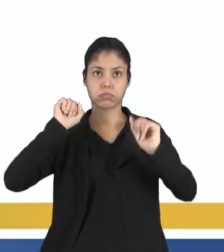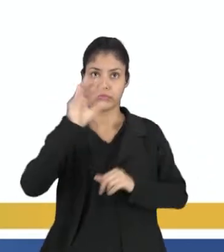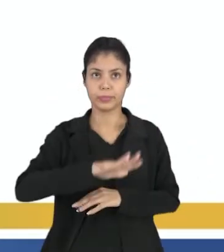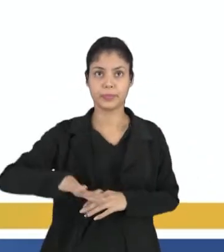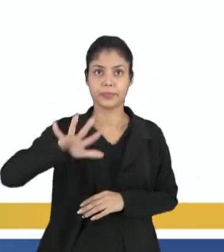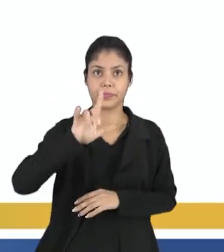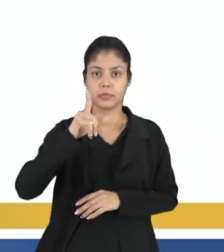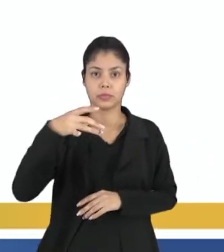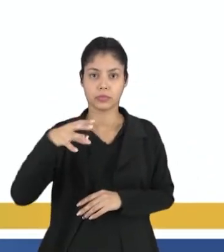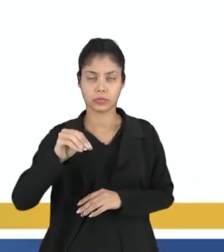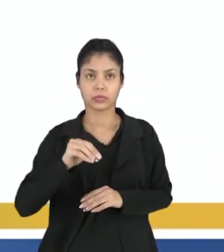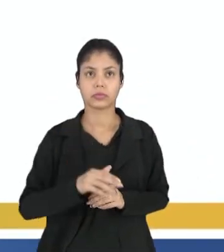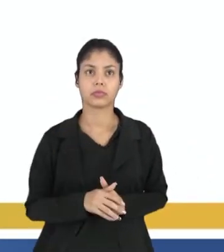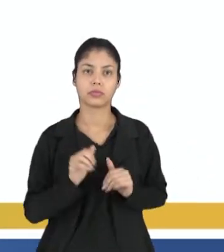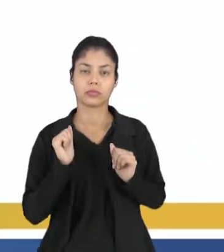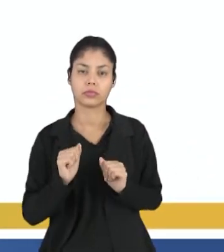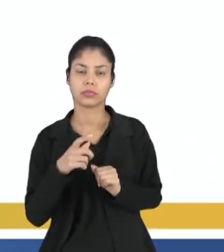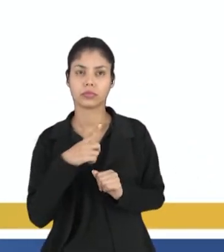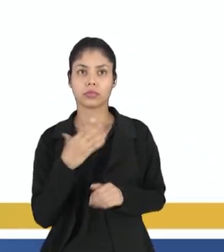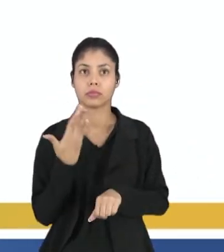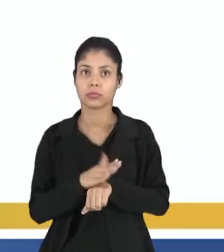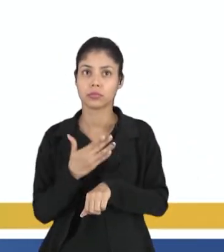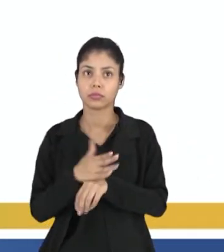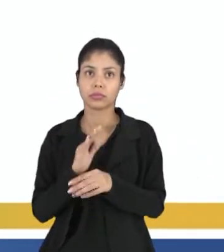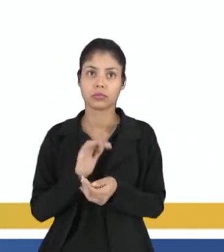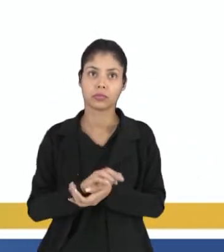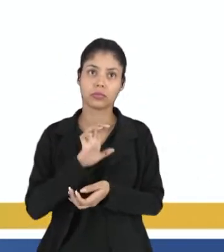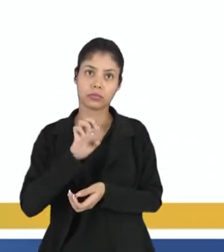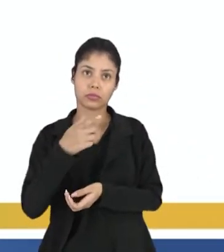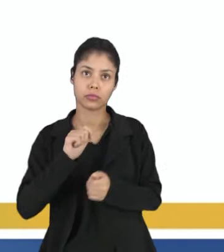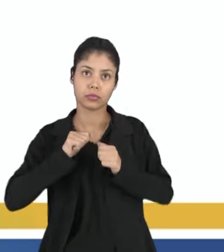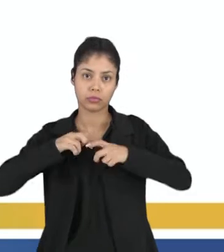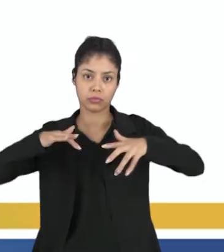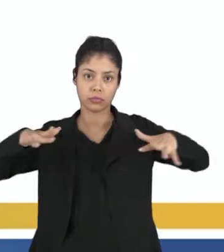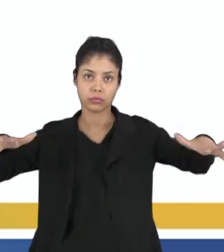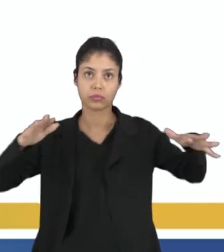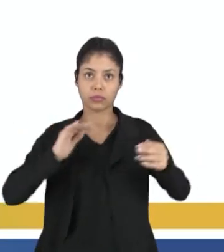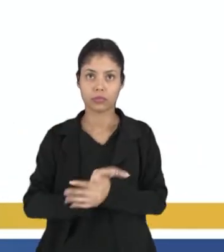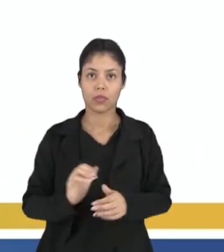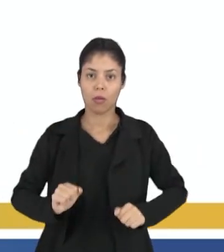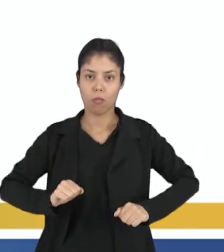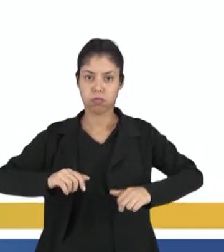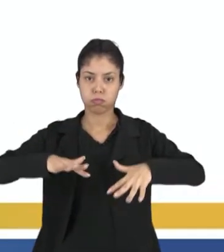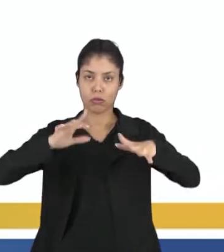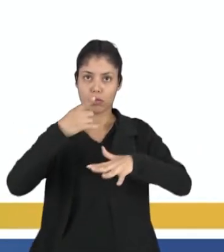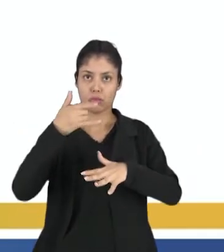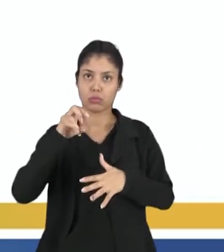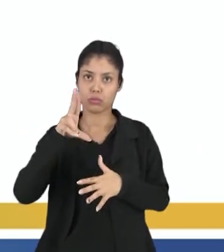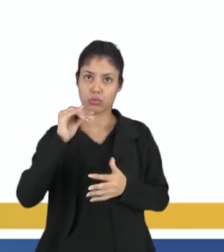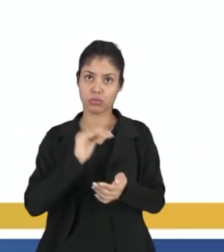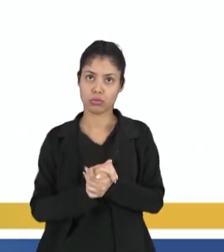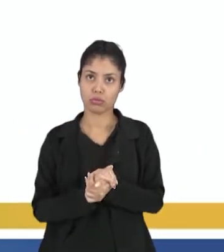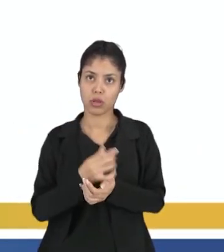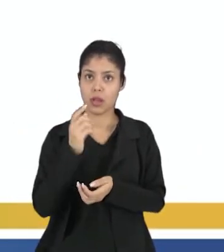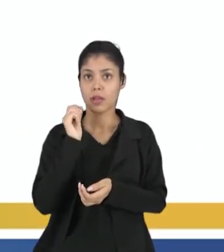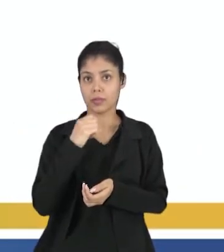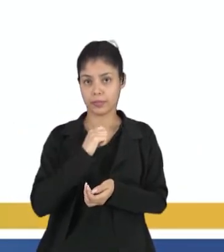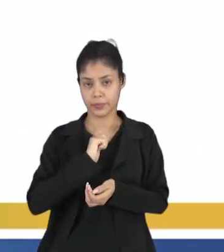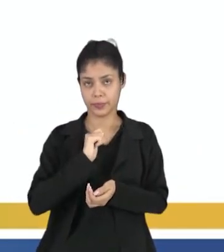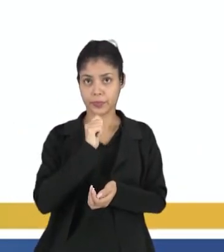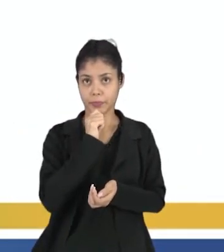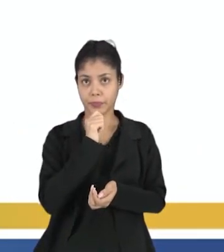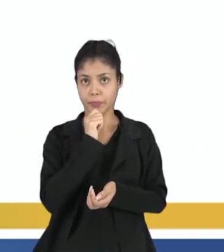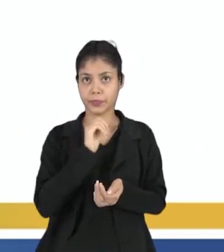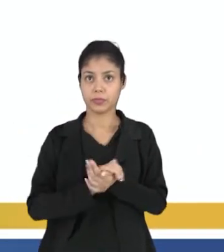gera, ou seja, que o lixo pode gerar. A prática do esbanjamento, da acumulação do luxo, nos